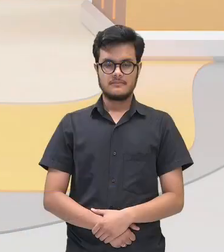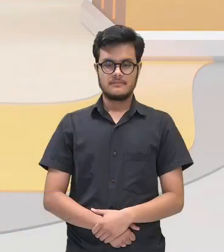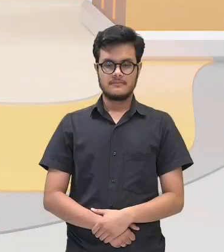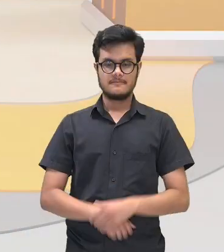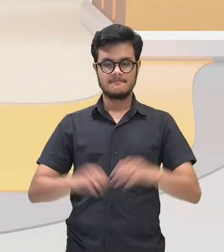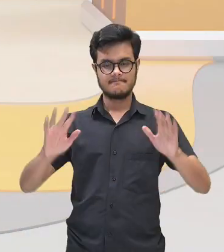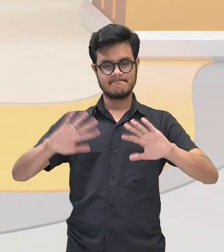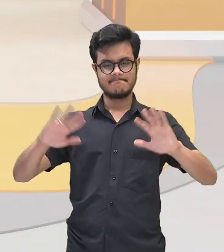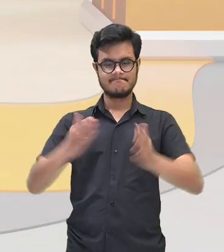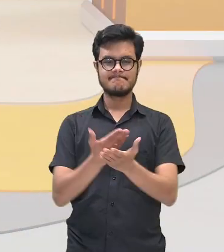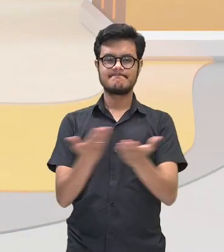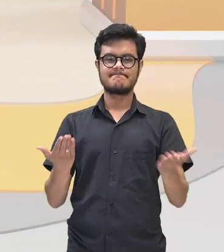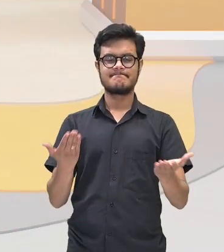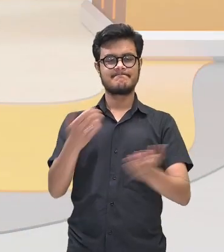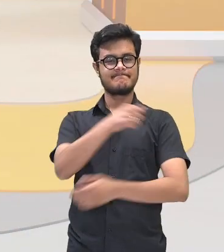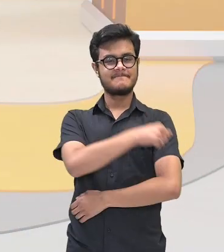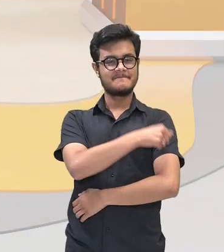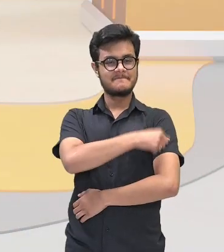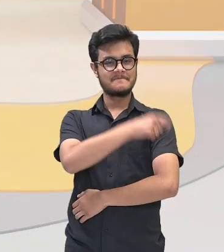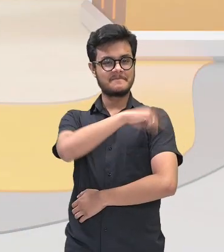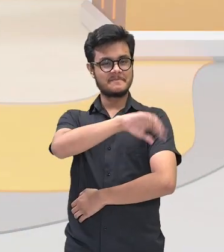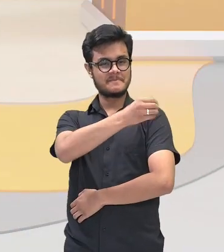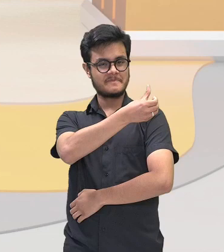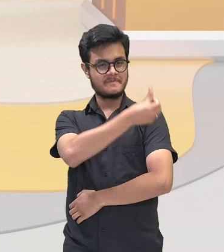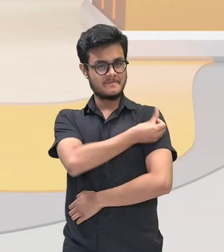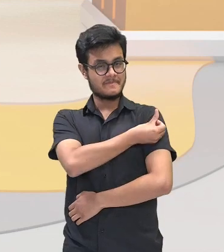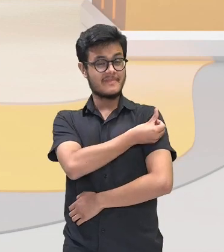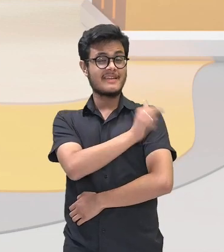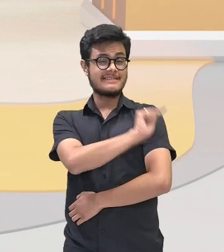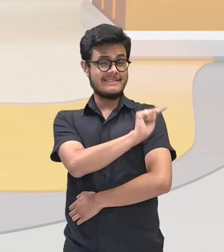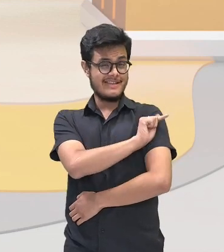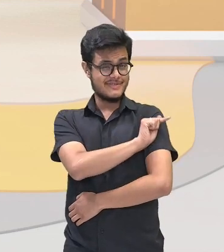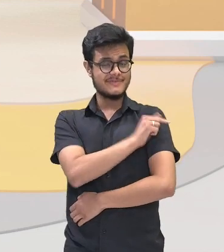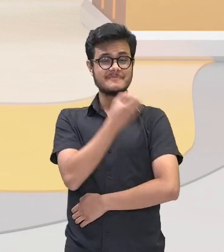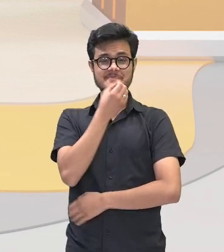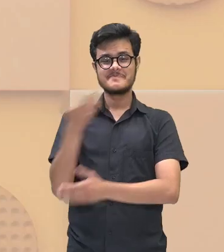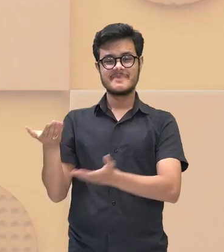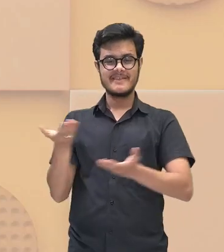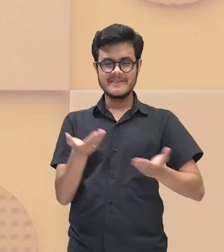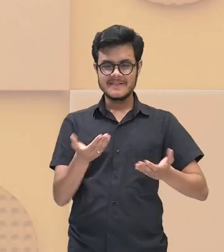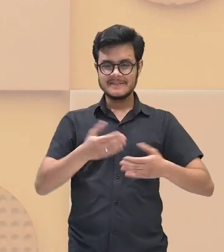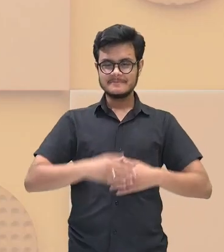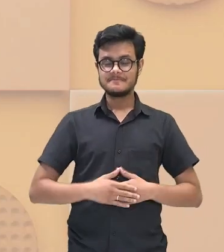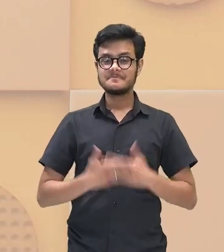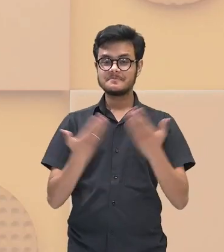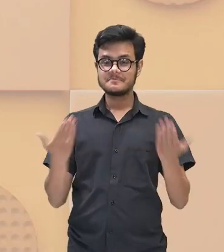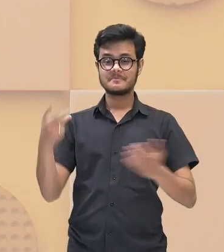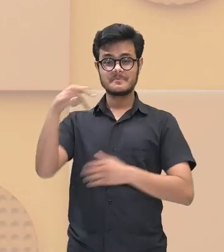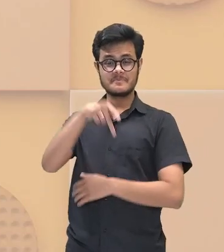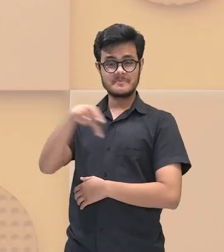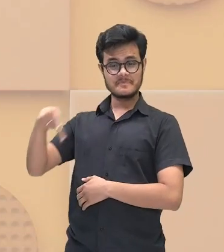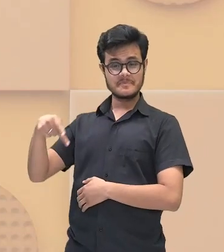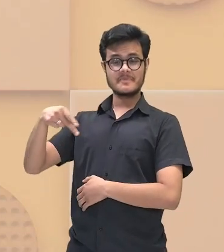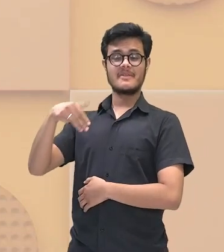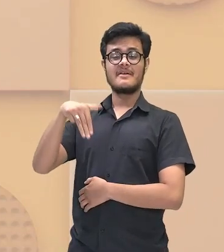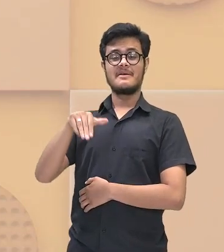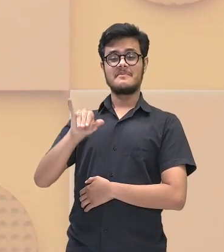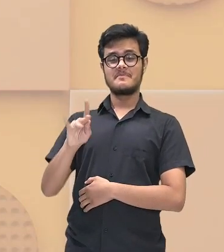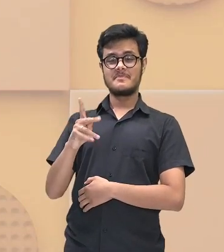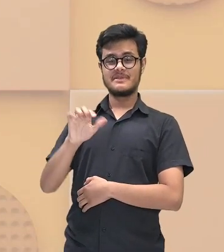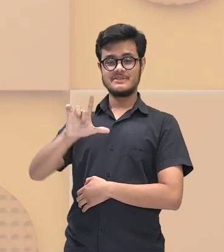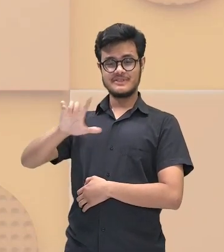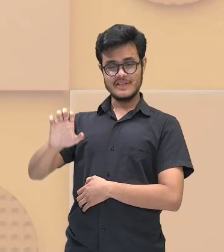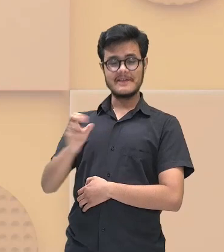Olá, queridos alunos do ensino fundamental, 7º ano, sejam muito bem-vindos. Eu sou a professora Michele Santos, professora